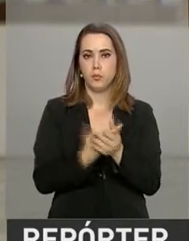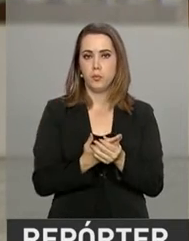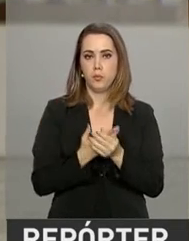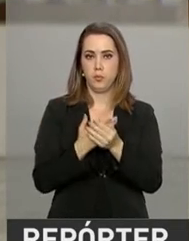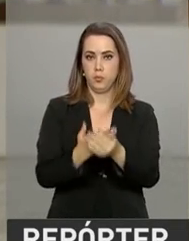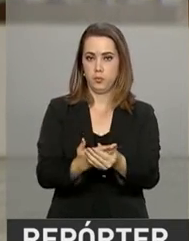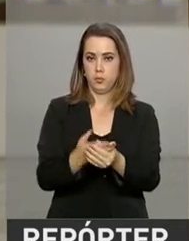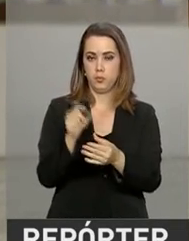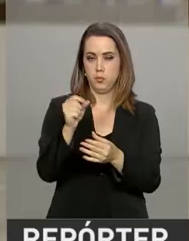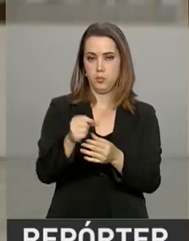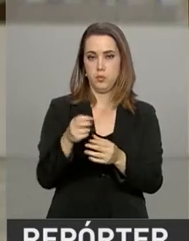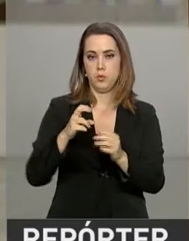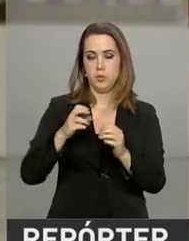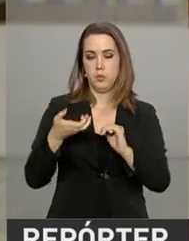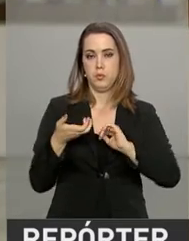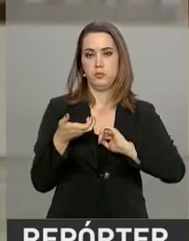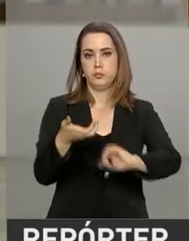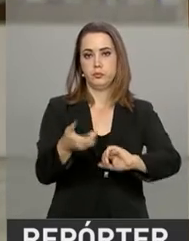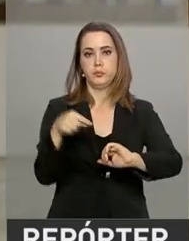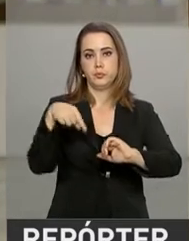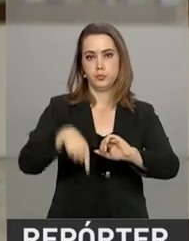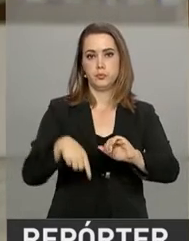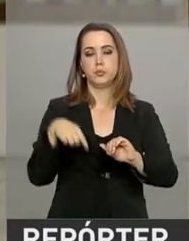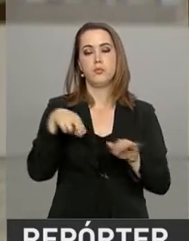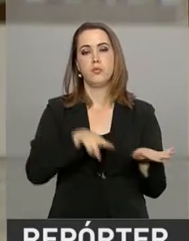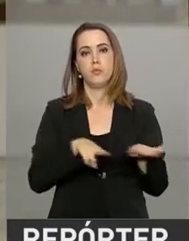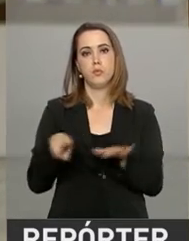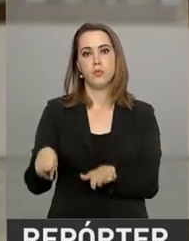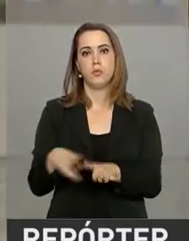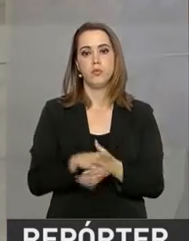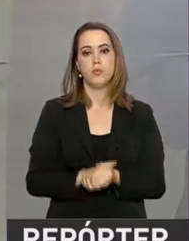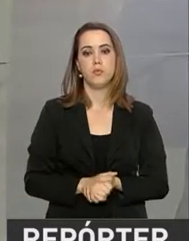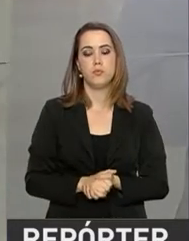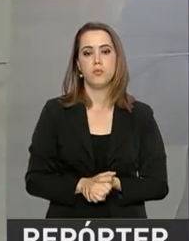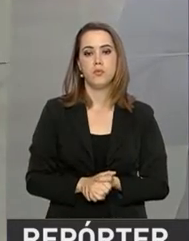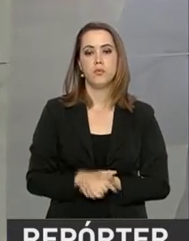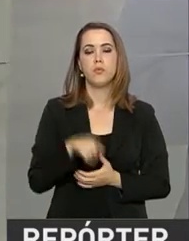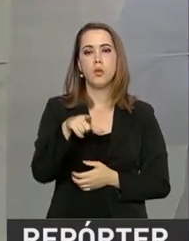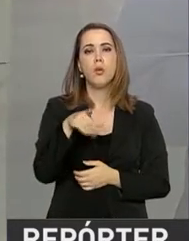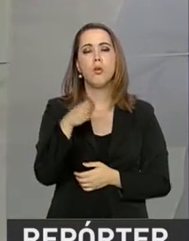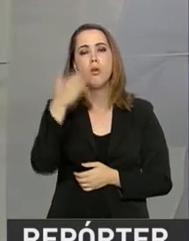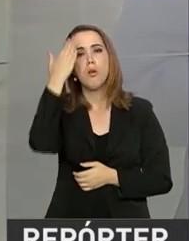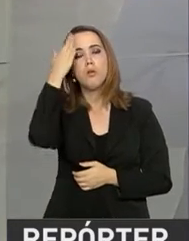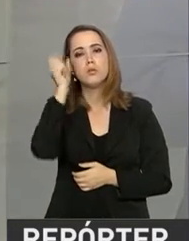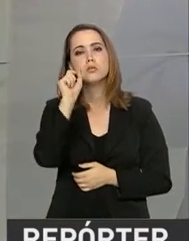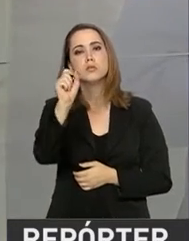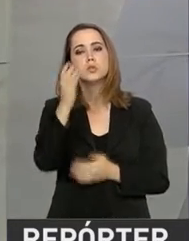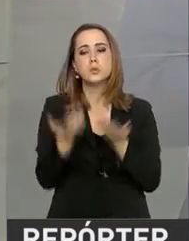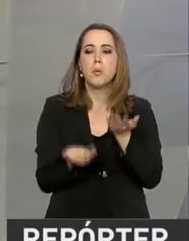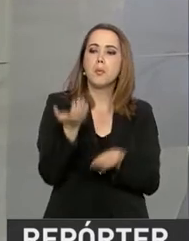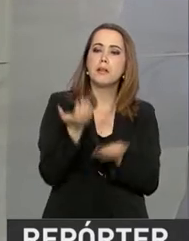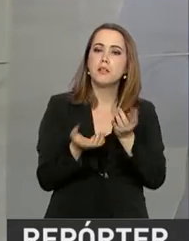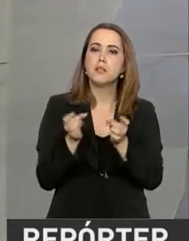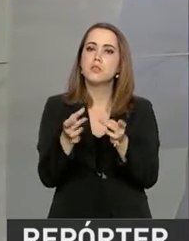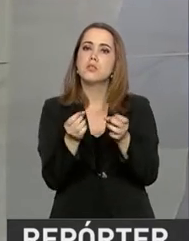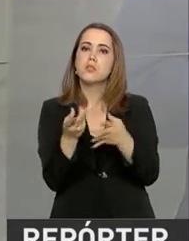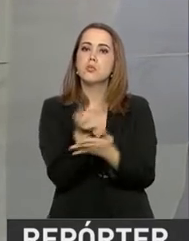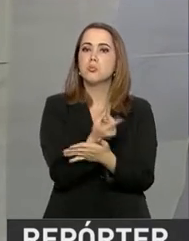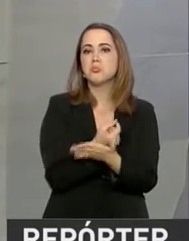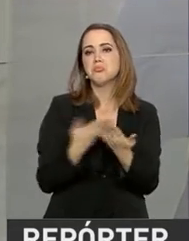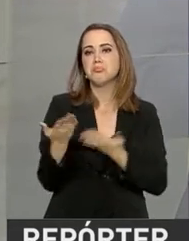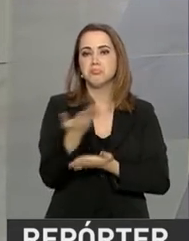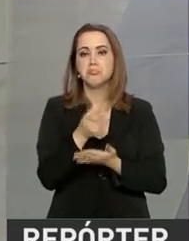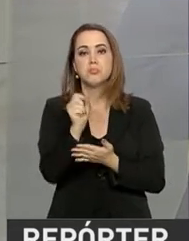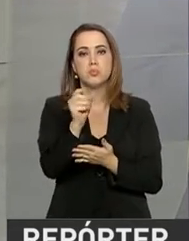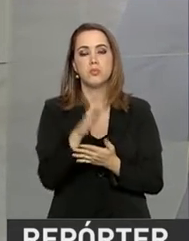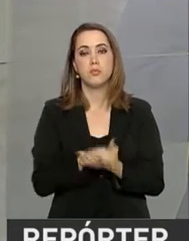federal ao Congresso Nacional ainda nesta semana. Você tem informação também sobre a balança comercial, né?